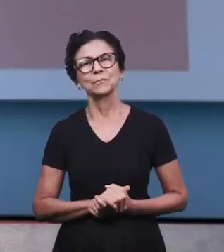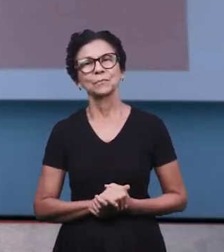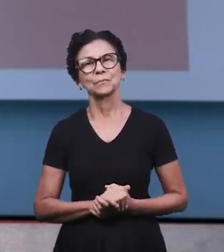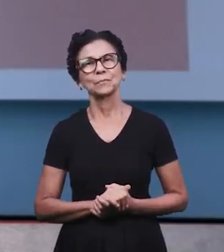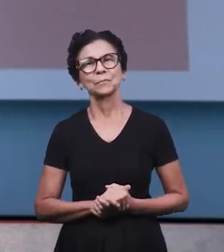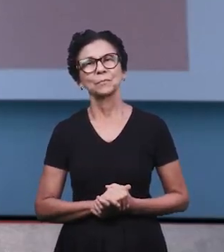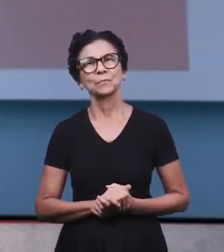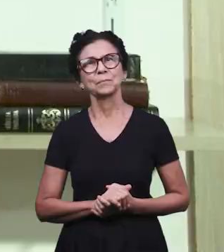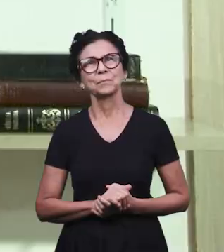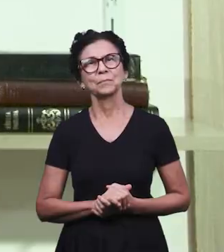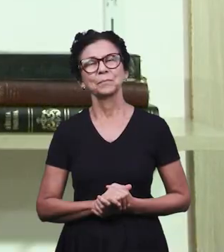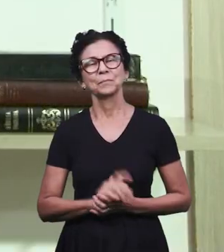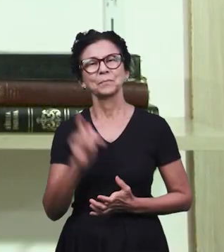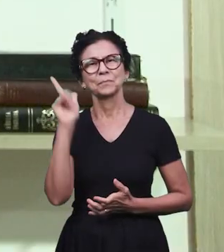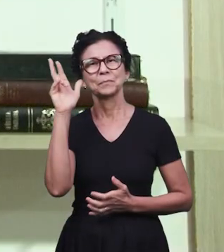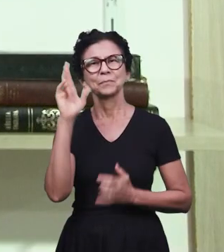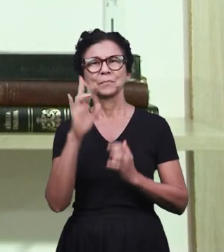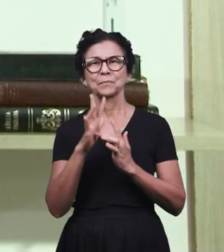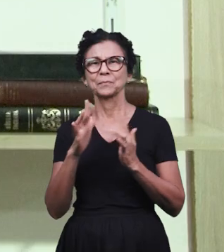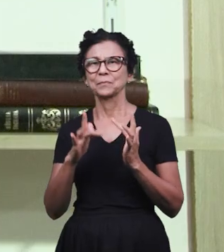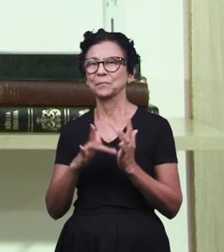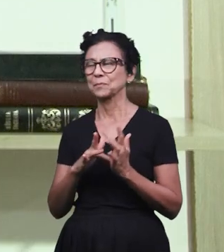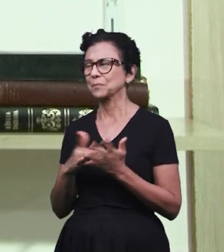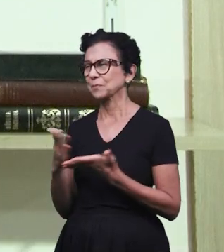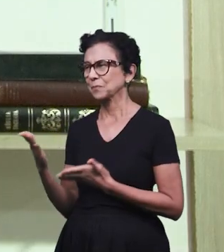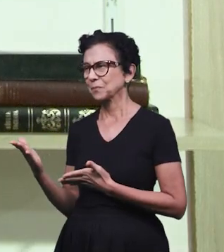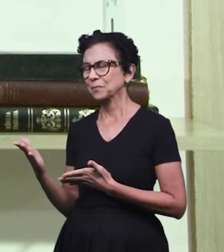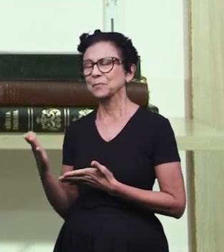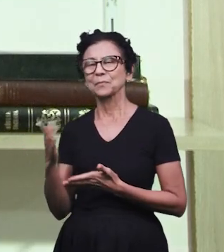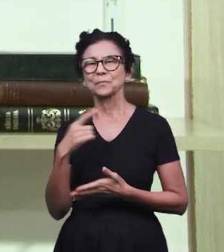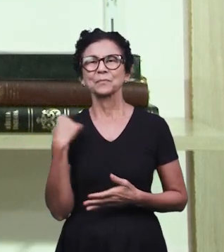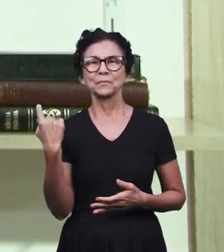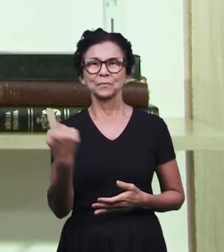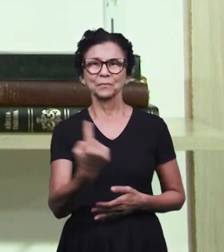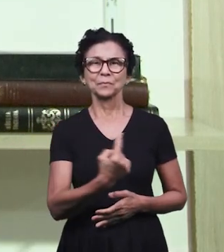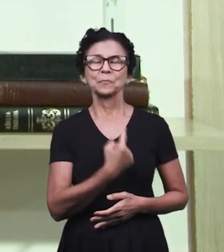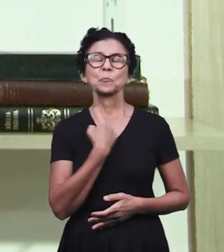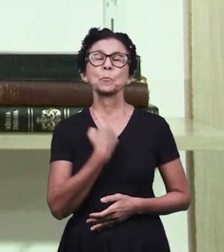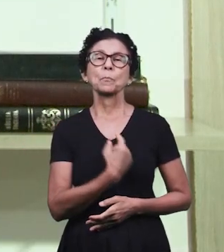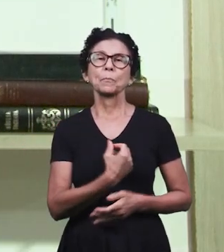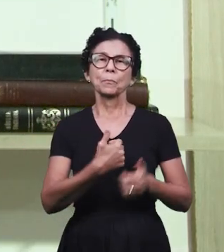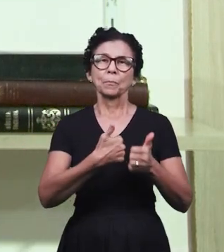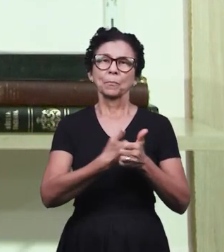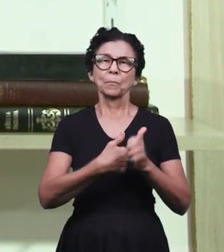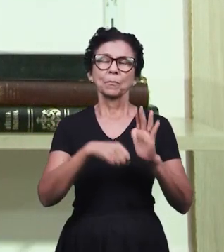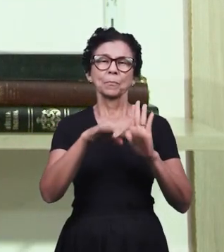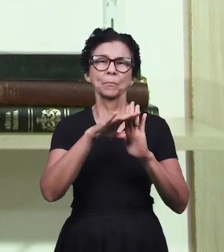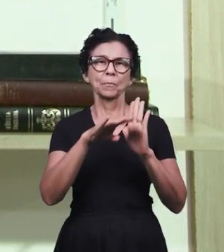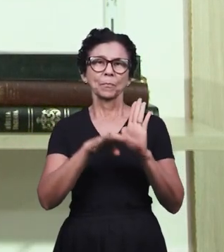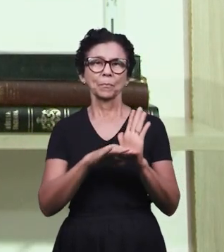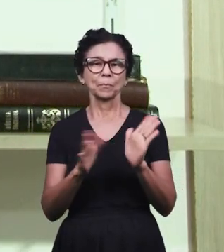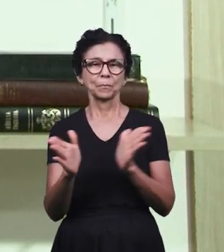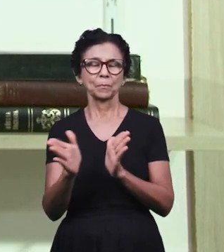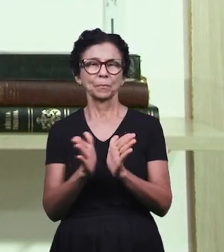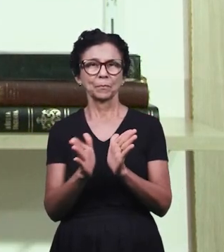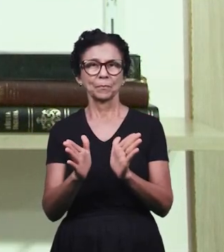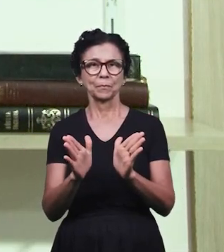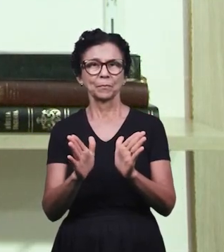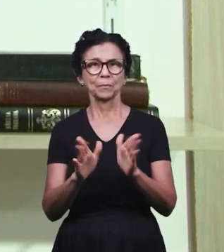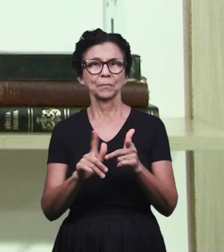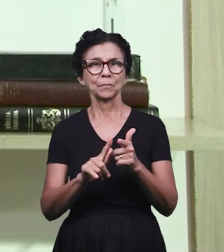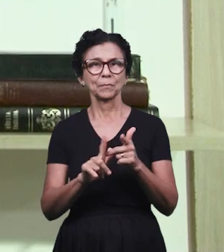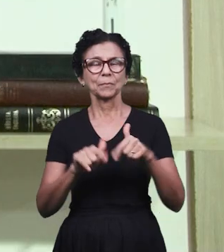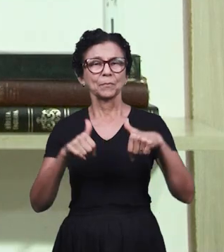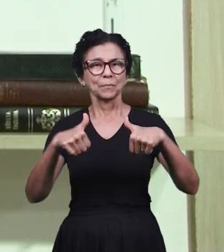do Senhor, doutora. Paz do Senhor, Leonice. Paz do Senhor a todos os irmãos que acompanham o programa Acessibilidade em